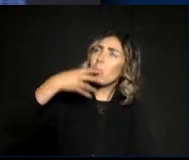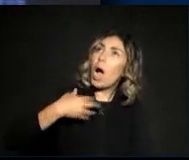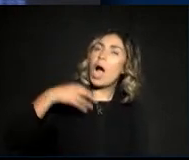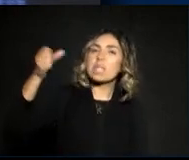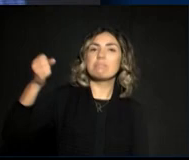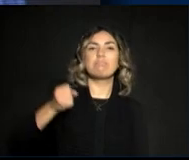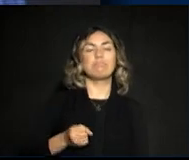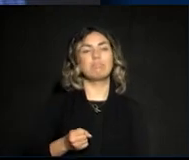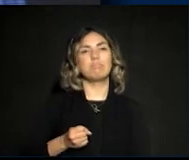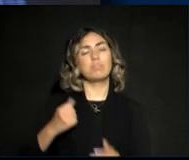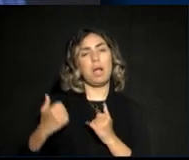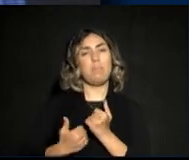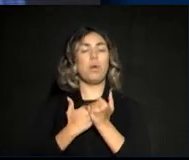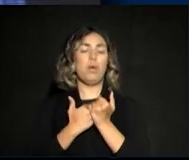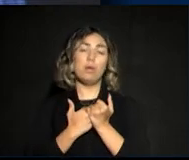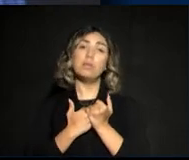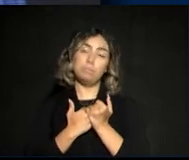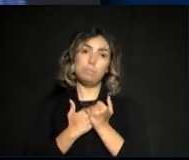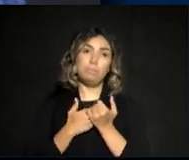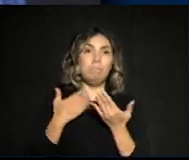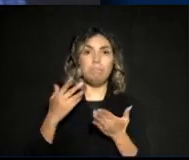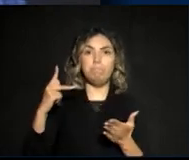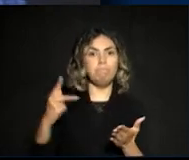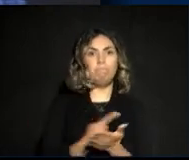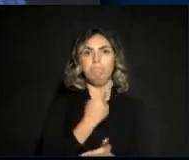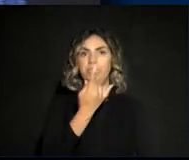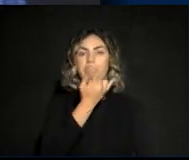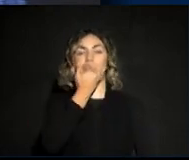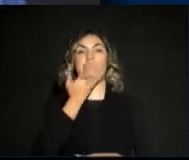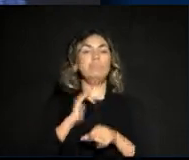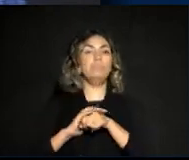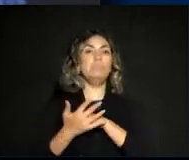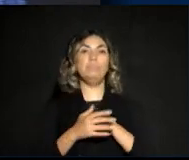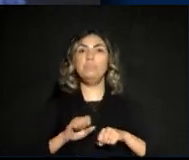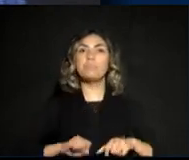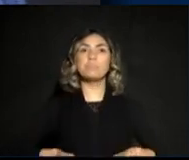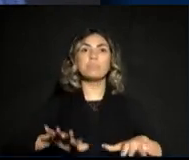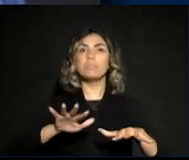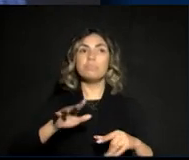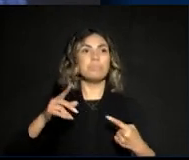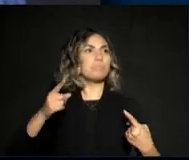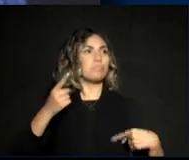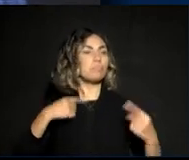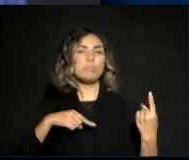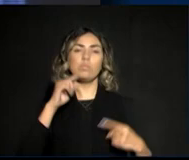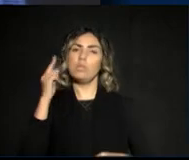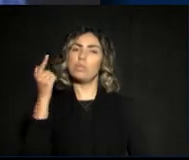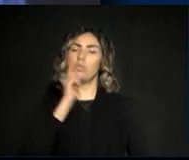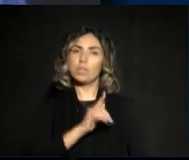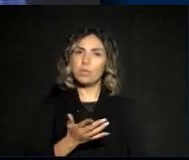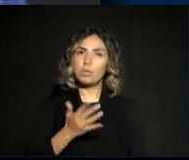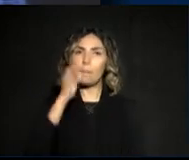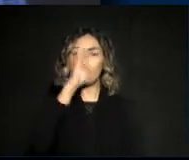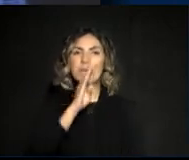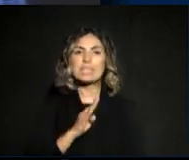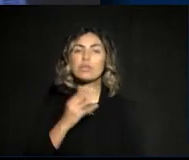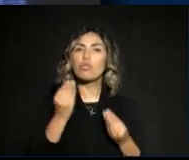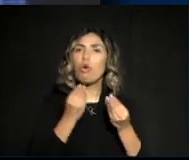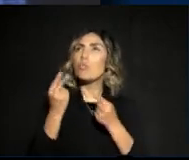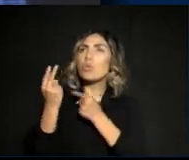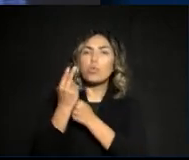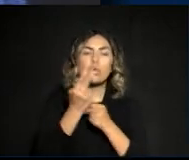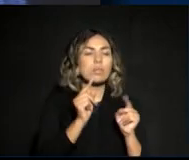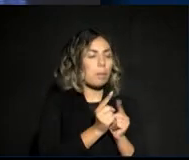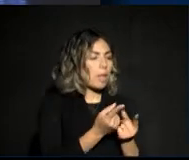regulação quando nos deparamos com a pandemia a resposta regulatória foi muito rápida então o Brasil veio com uma Medida de proteção